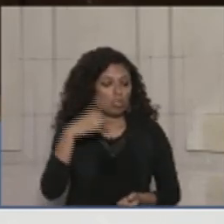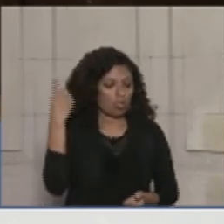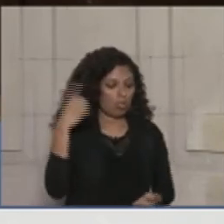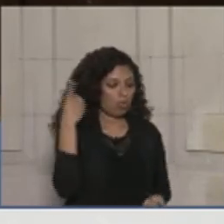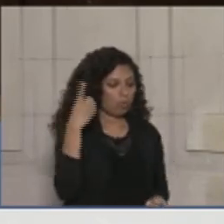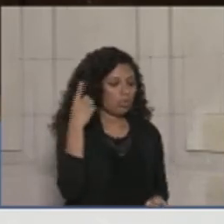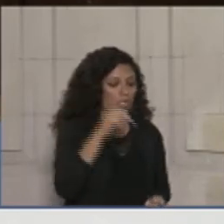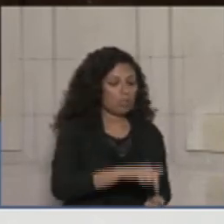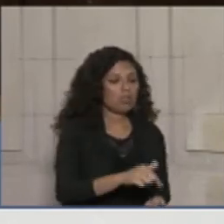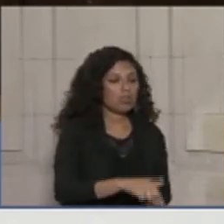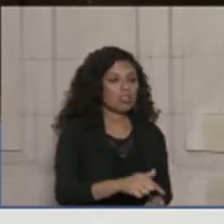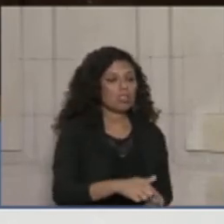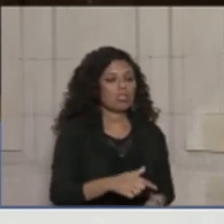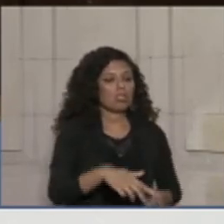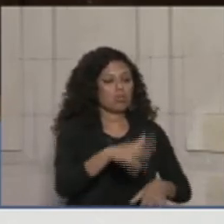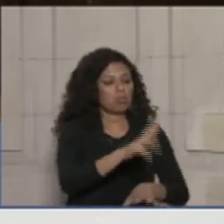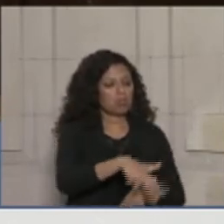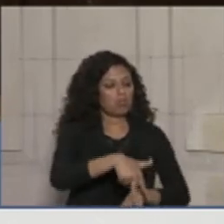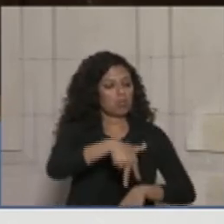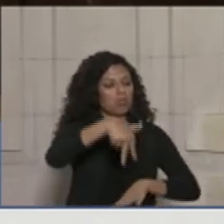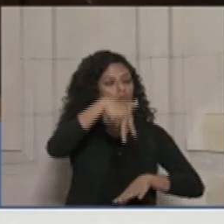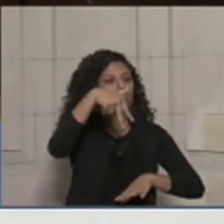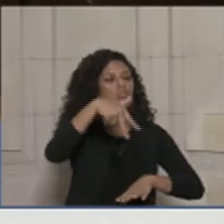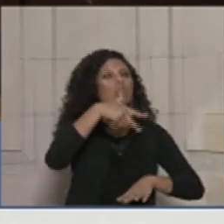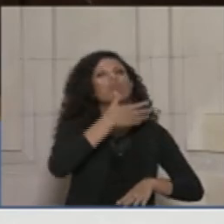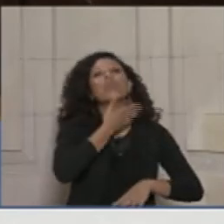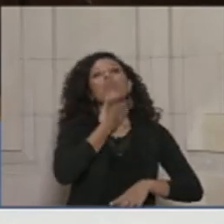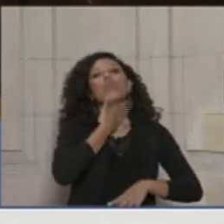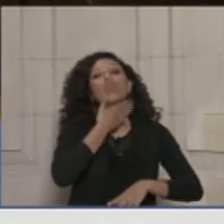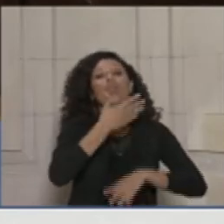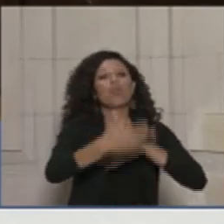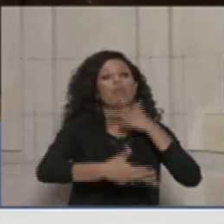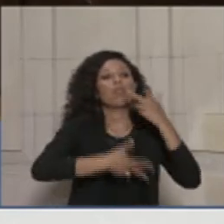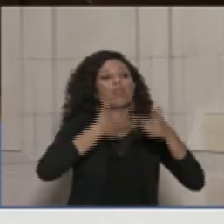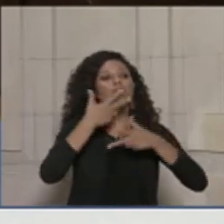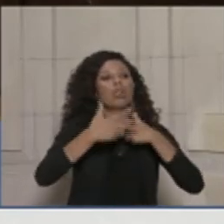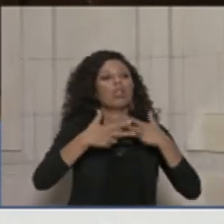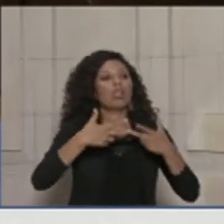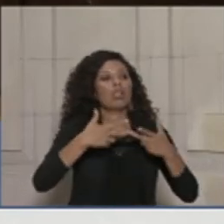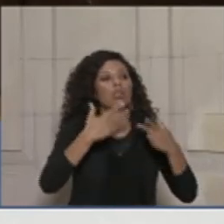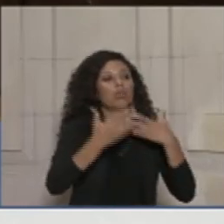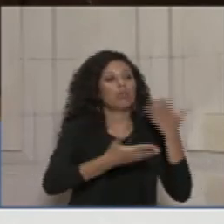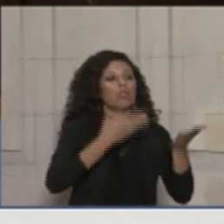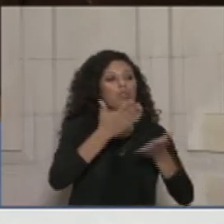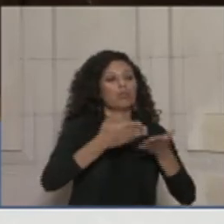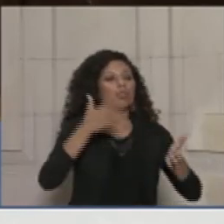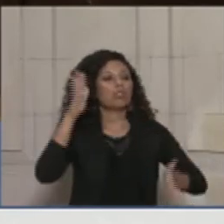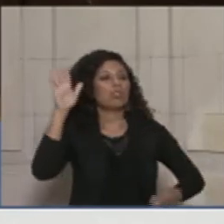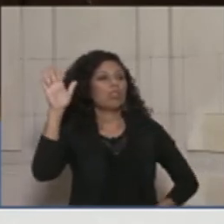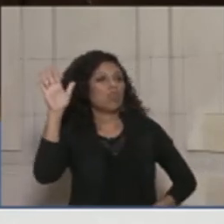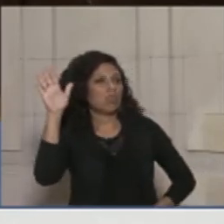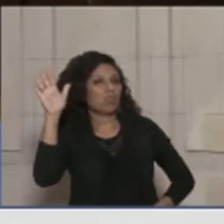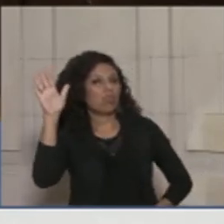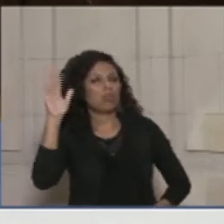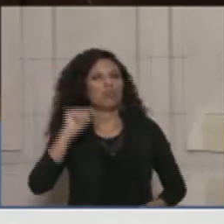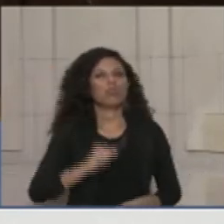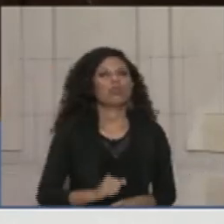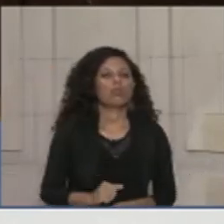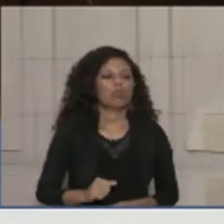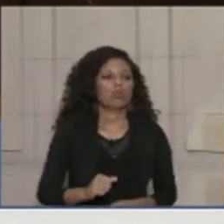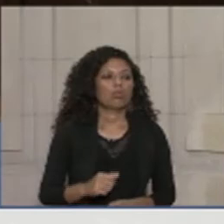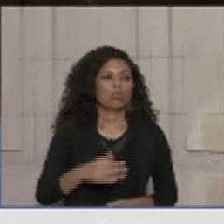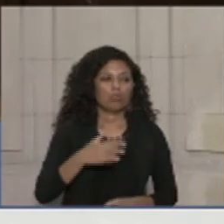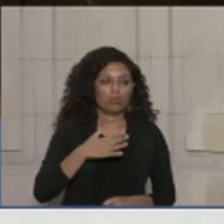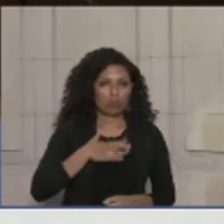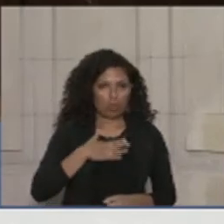casa que se levantam suas vozes para defender vagabundo, para defender marginal.